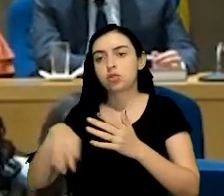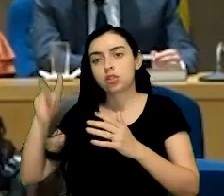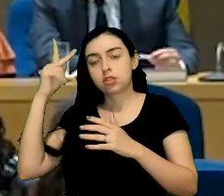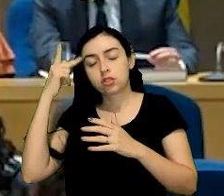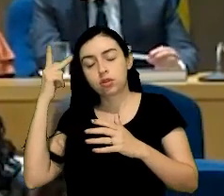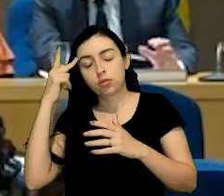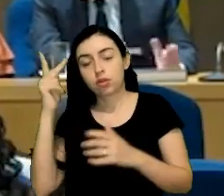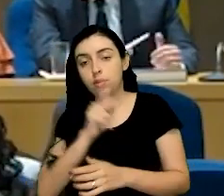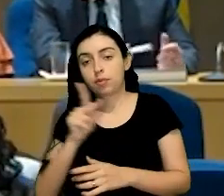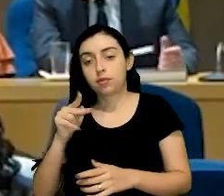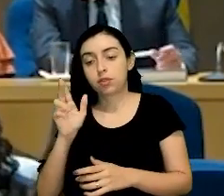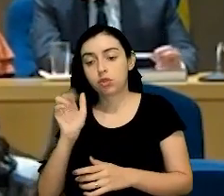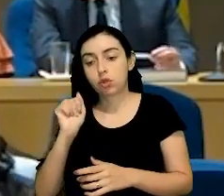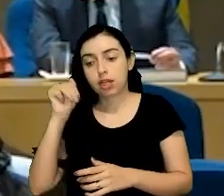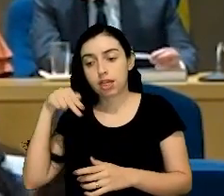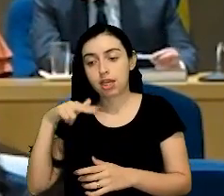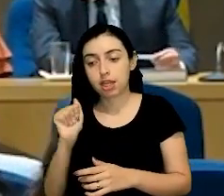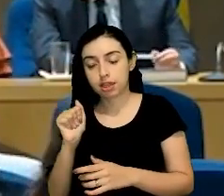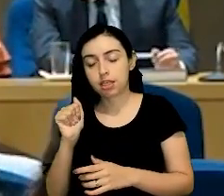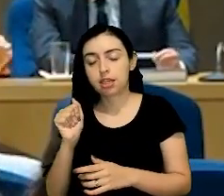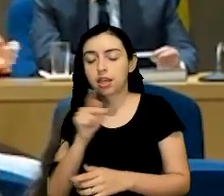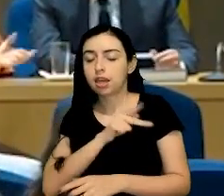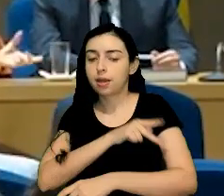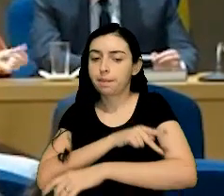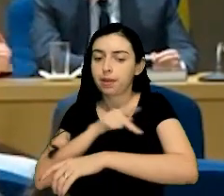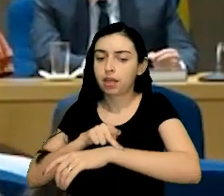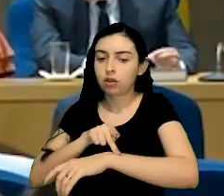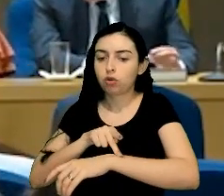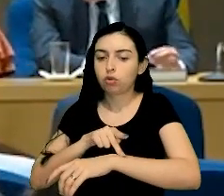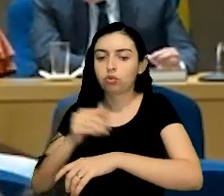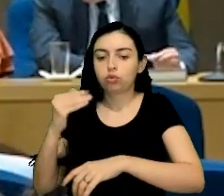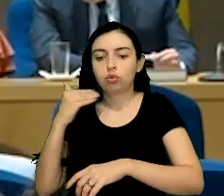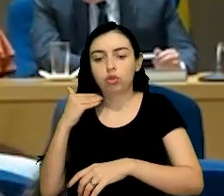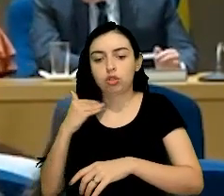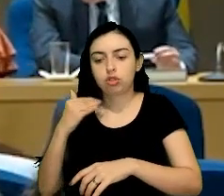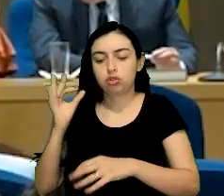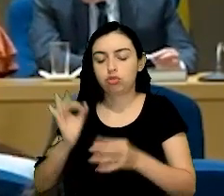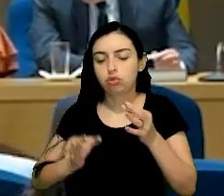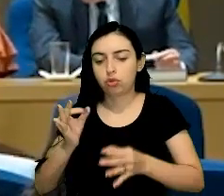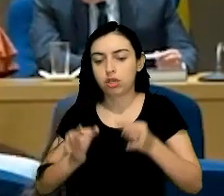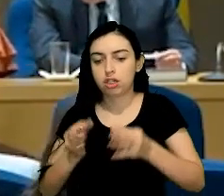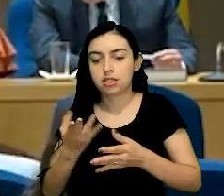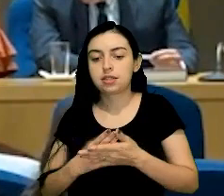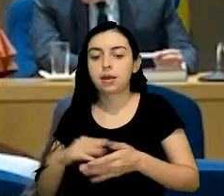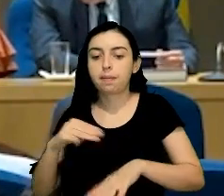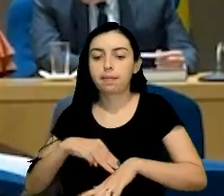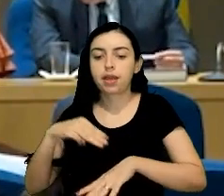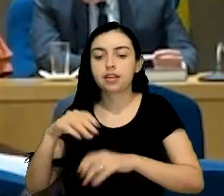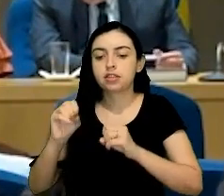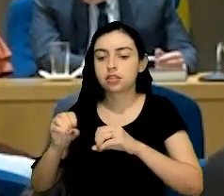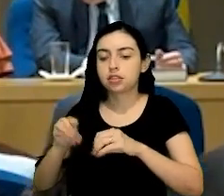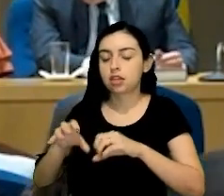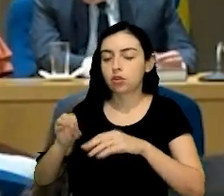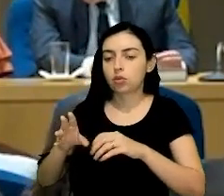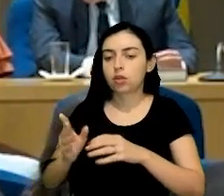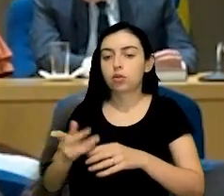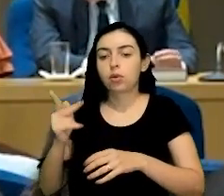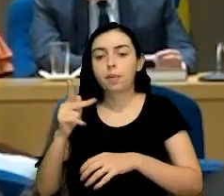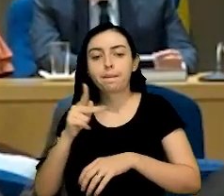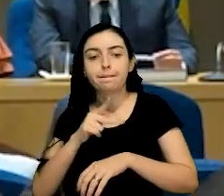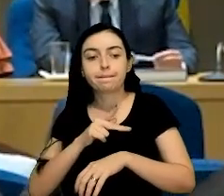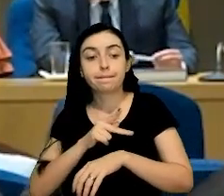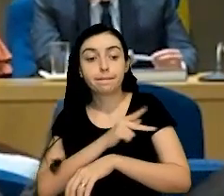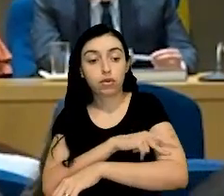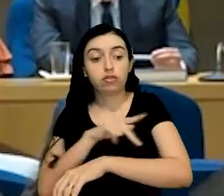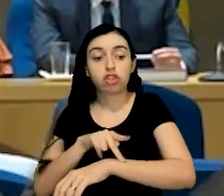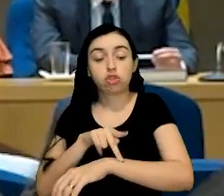Elisa é pedagoga, jurista, mestre e doutora em Educação, professora de graduação e da pós-graduação da Faculdade